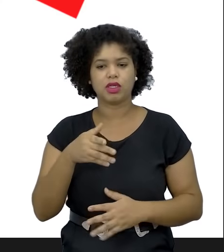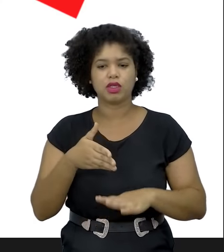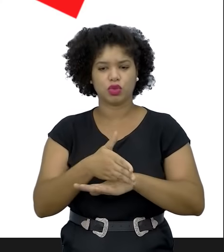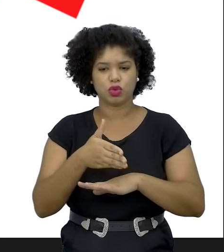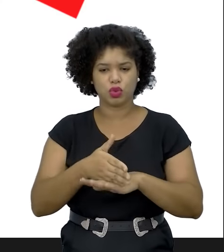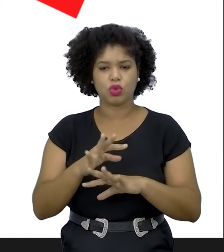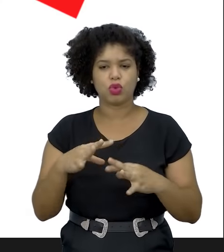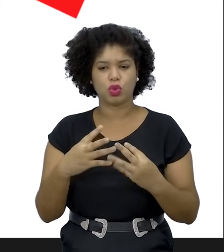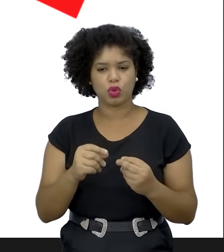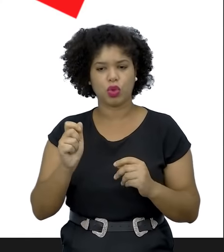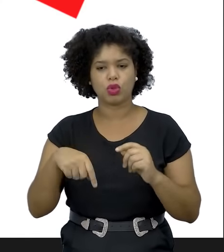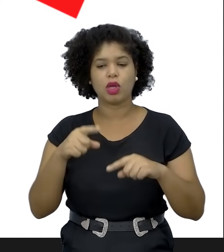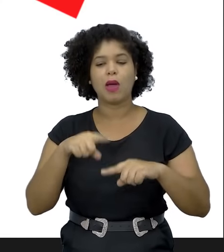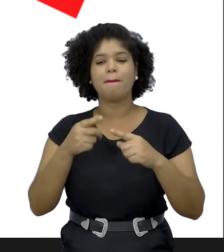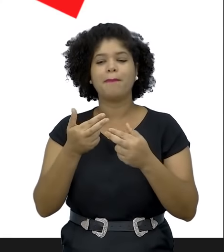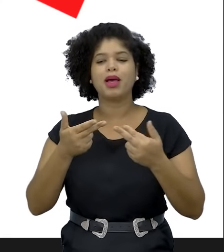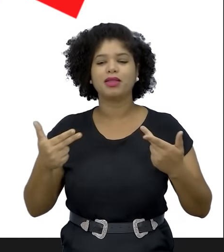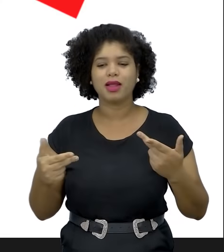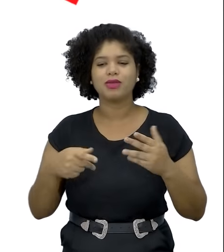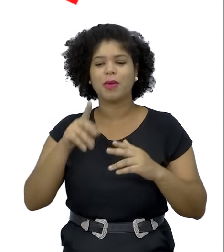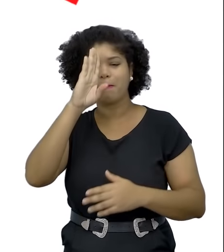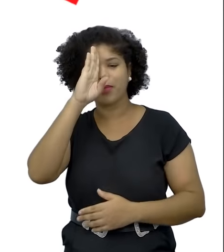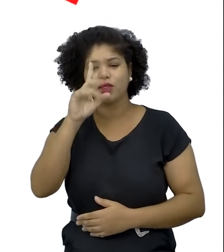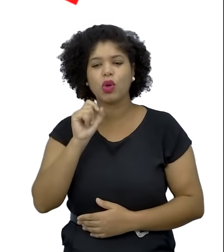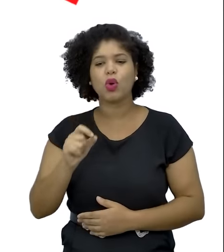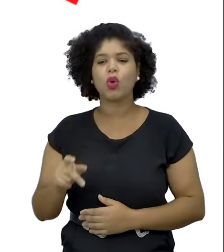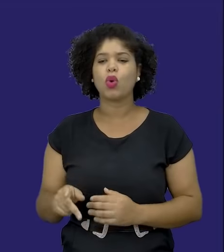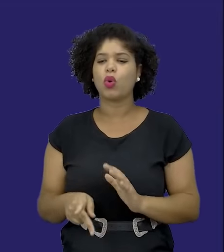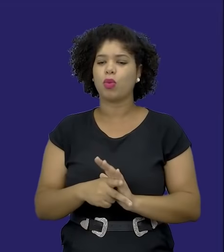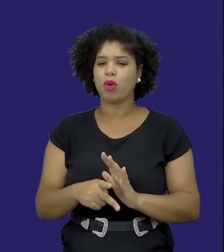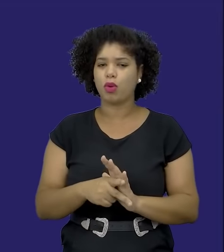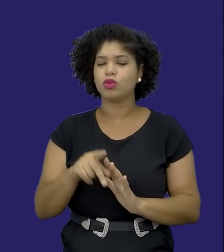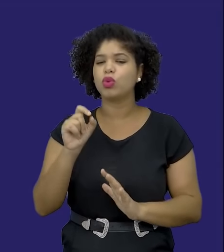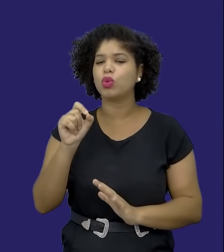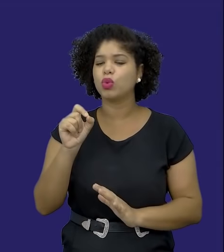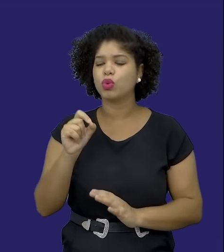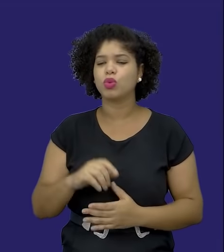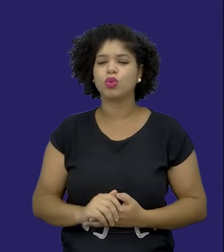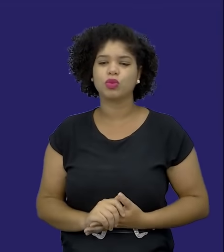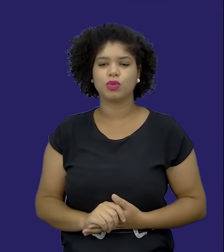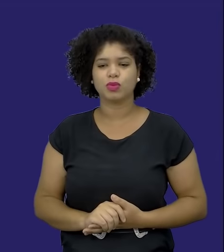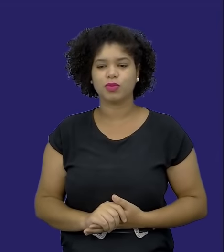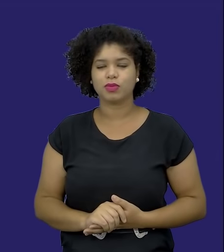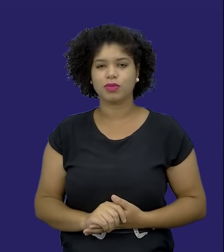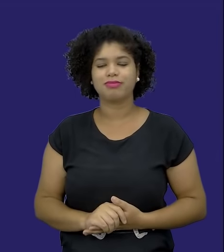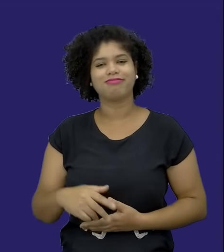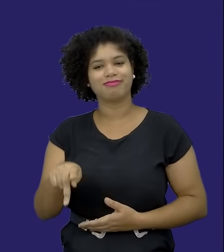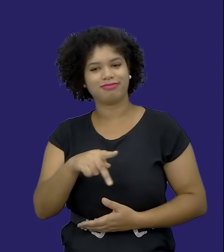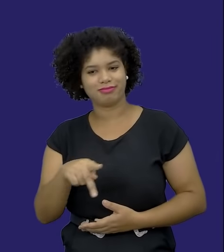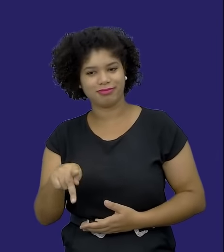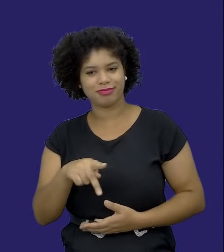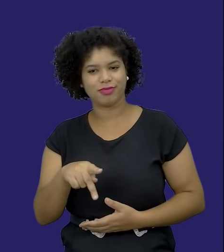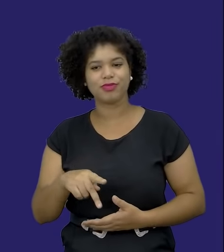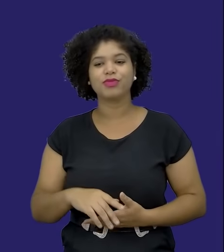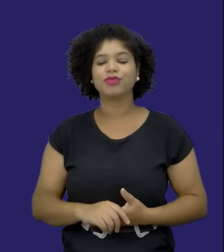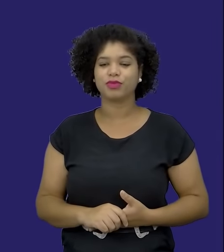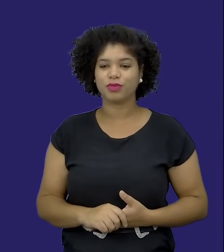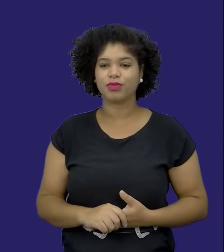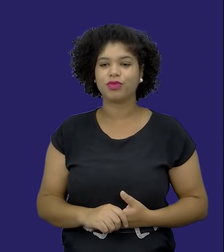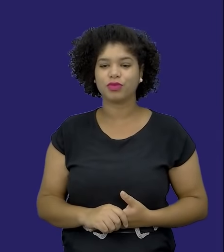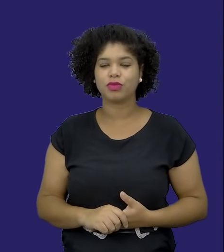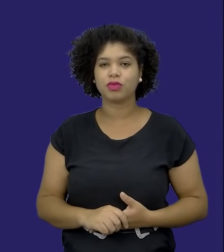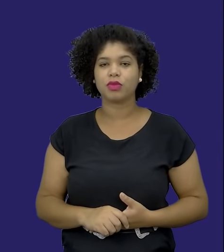acessassem o material, especialmente o material do professor, para que a